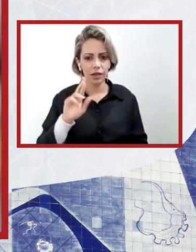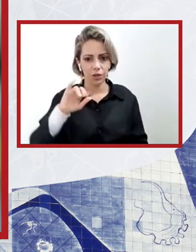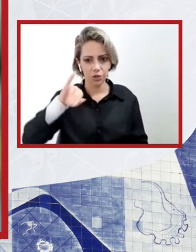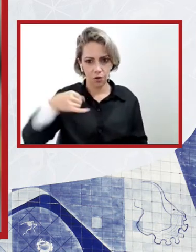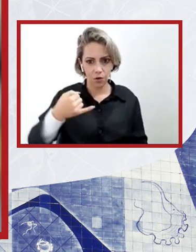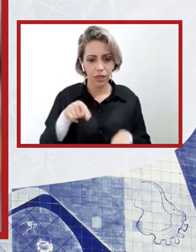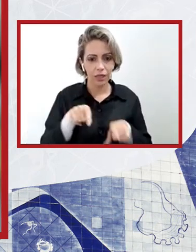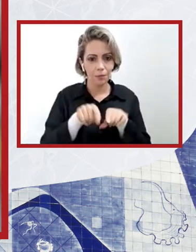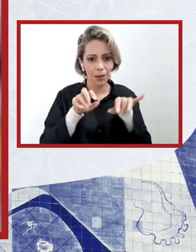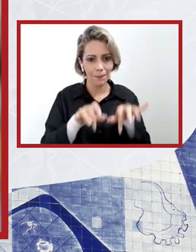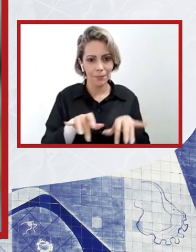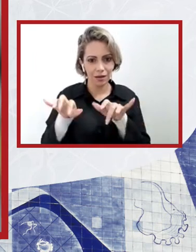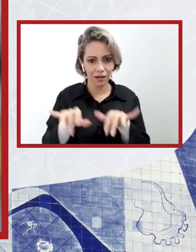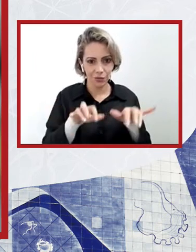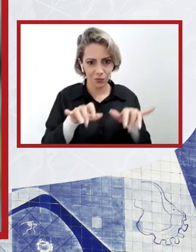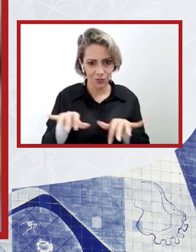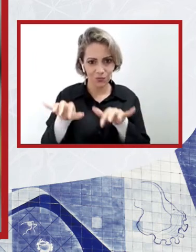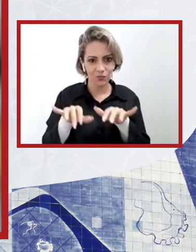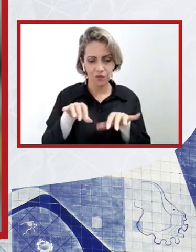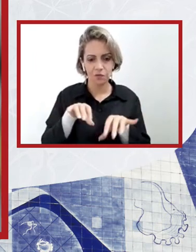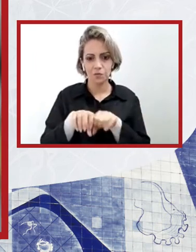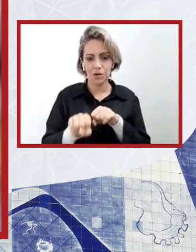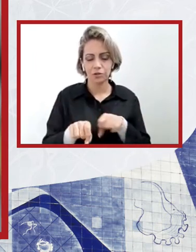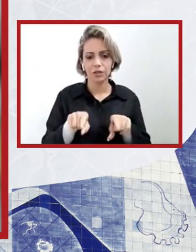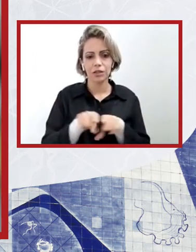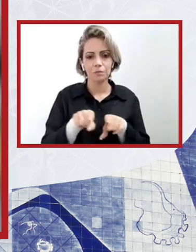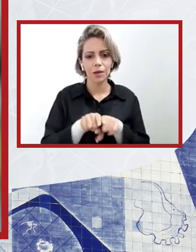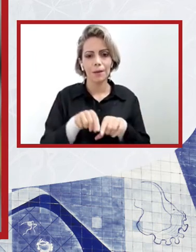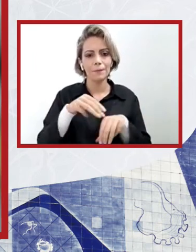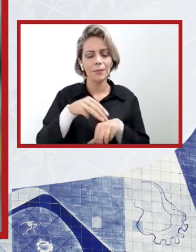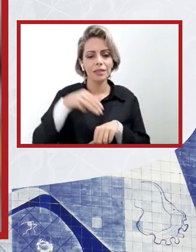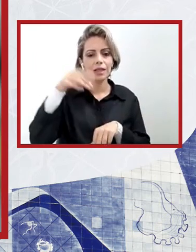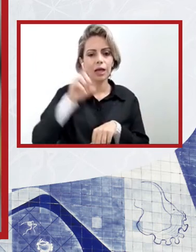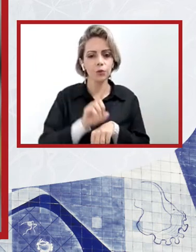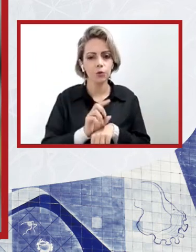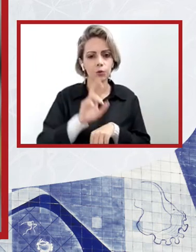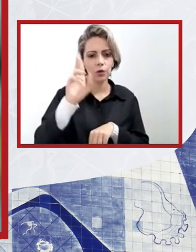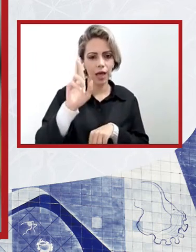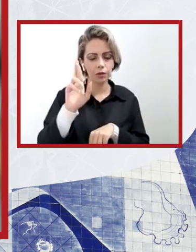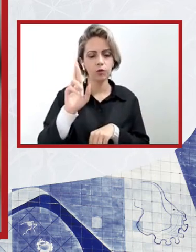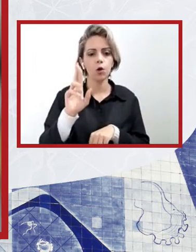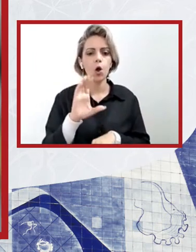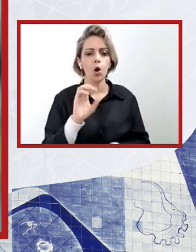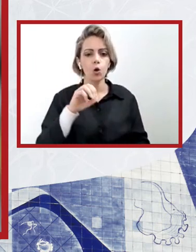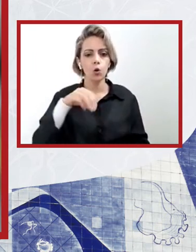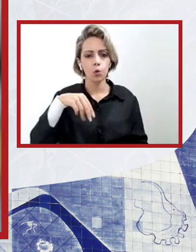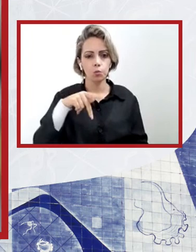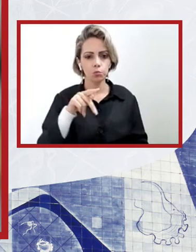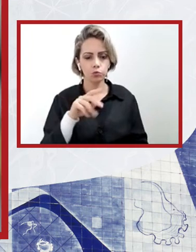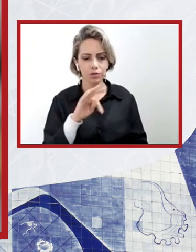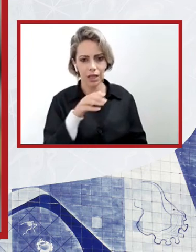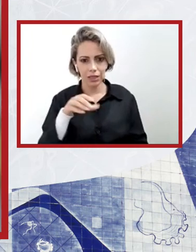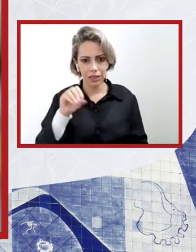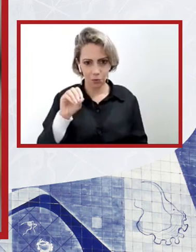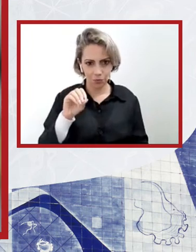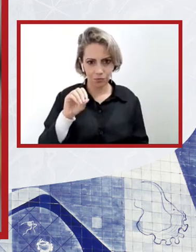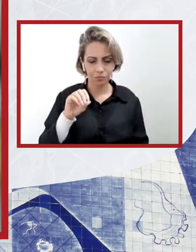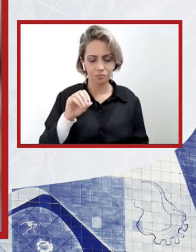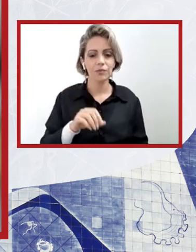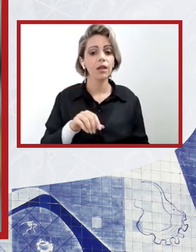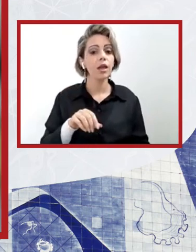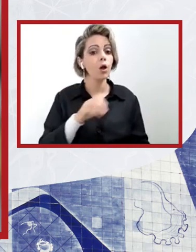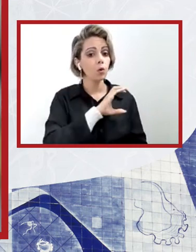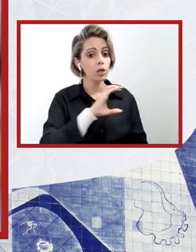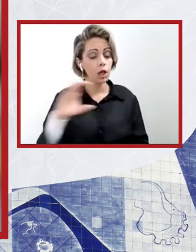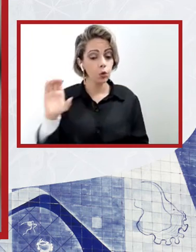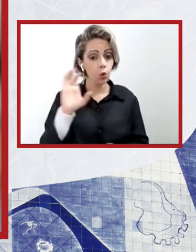de Música. Tem mestrado e doutorado em Engenharia de Sistemas e Computação pela COP da UFRJ. É coordenador do curso e professor